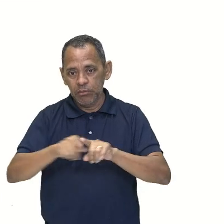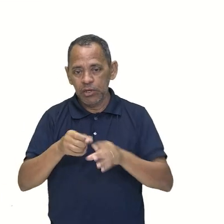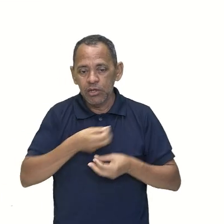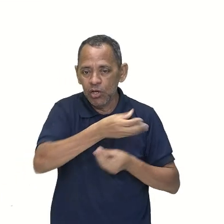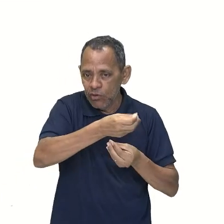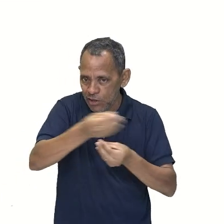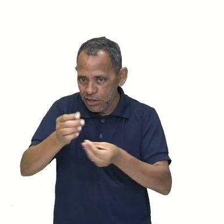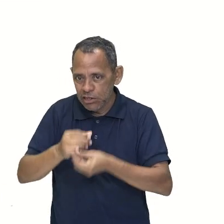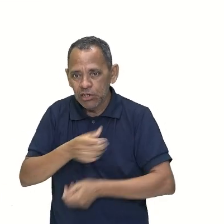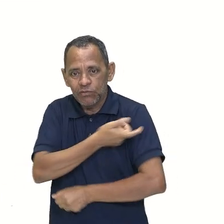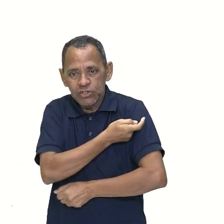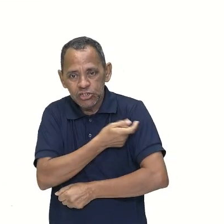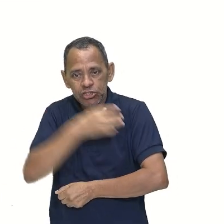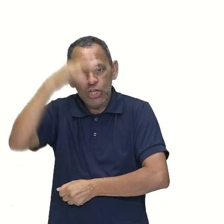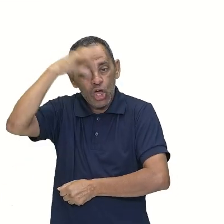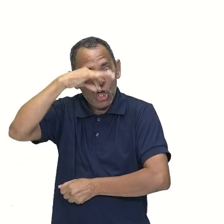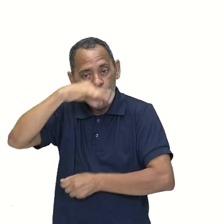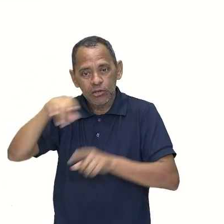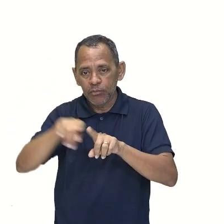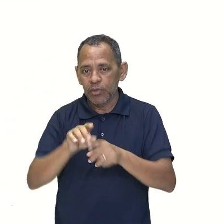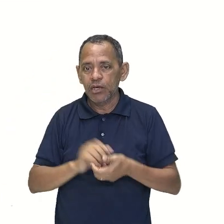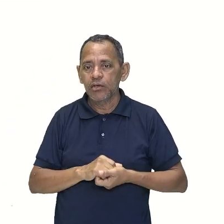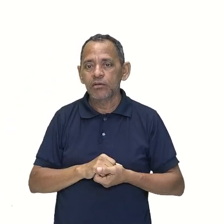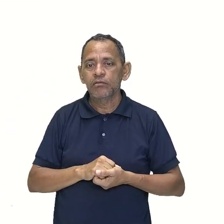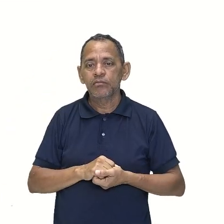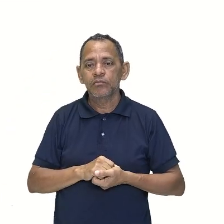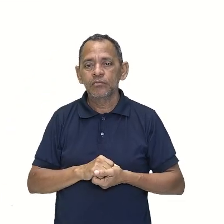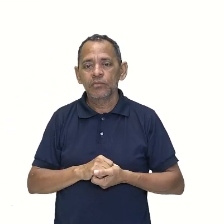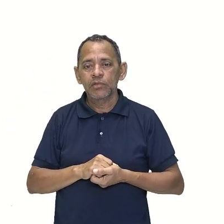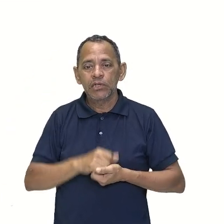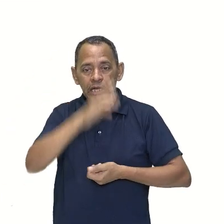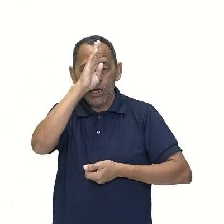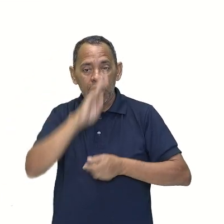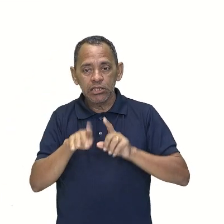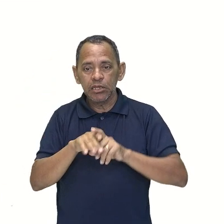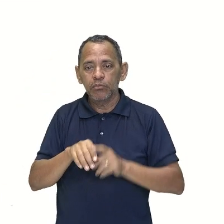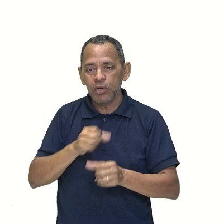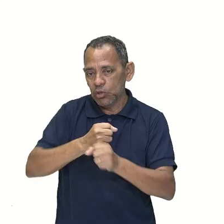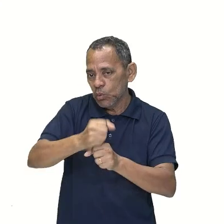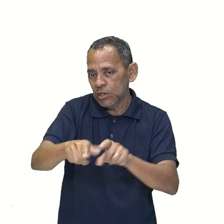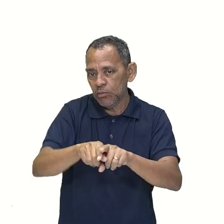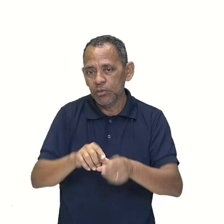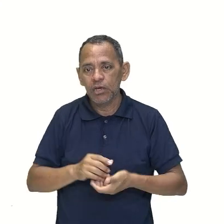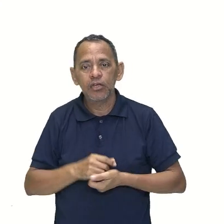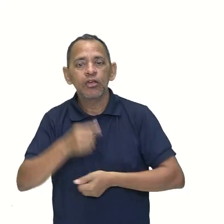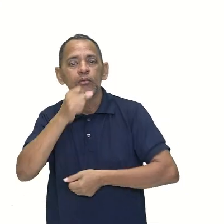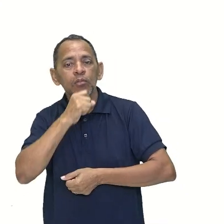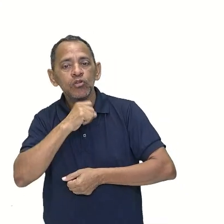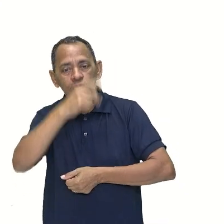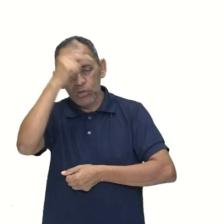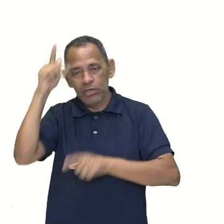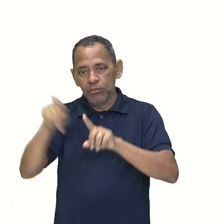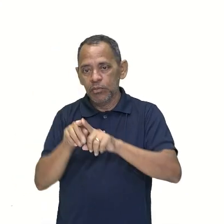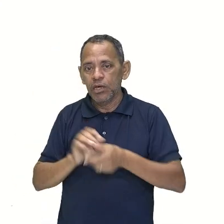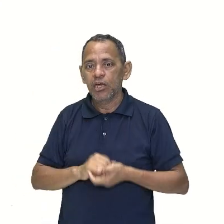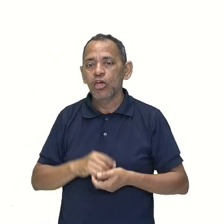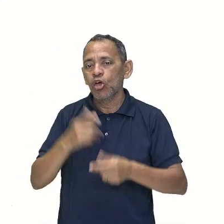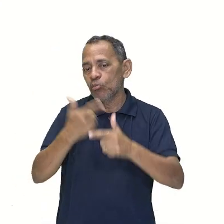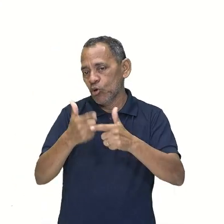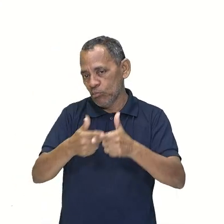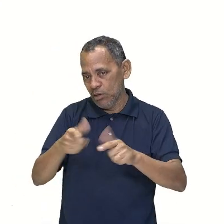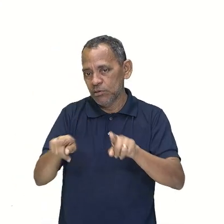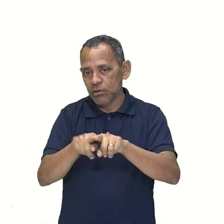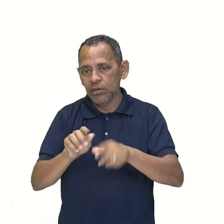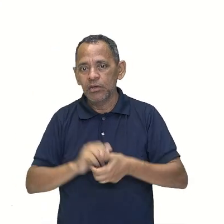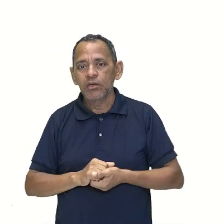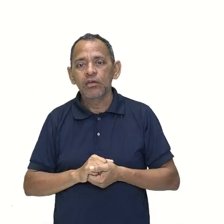vacina contra a gripe, que é distribuída de forma anual. Para idosos e pessoas com comorbidade, nós vamos ter a vacinação